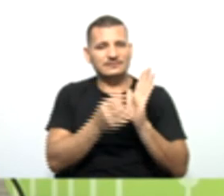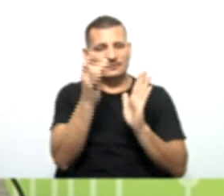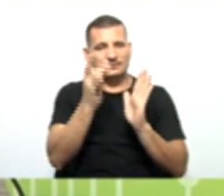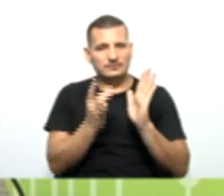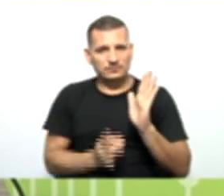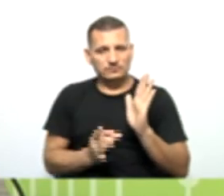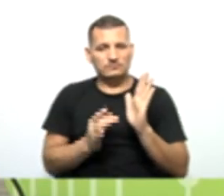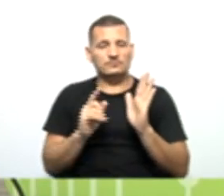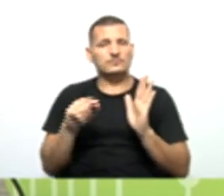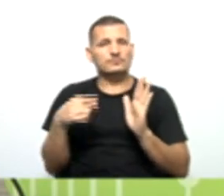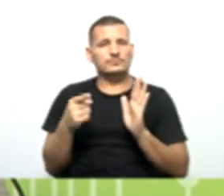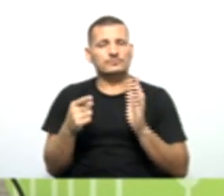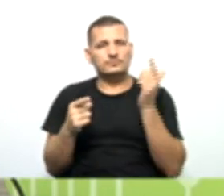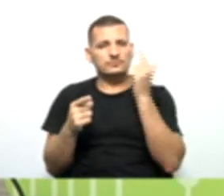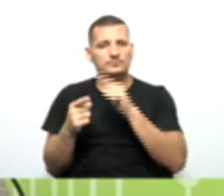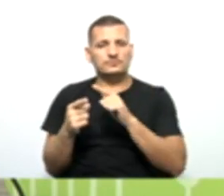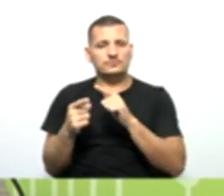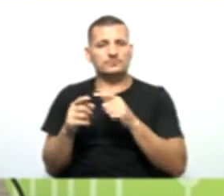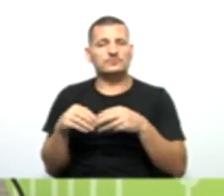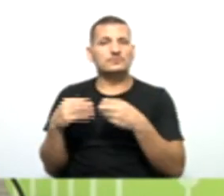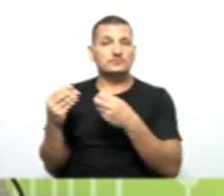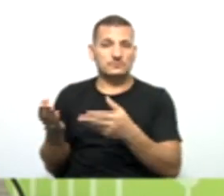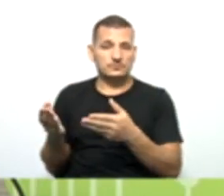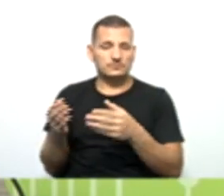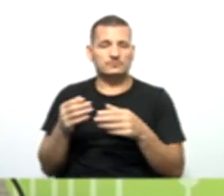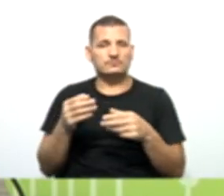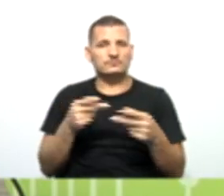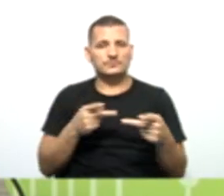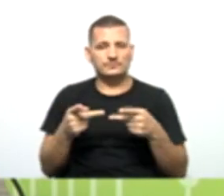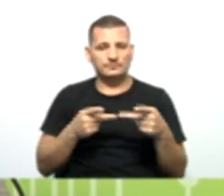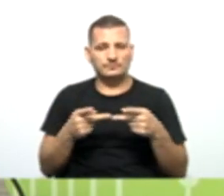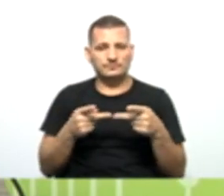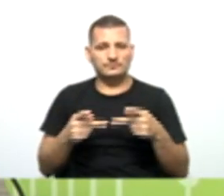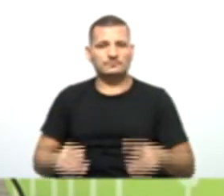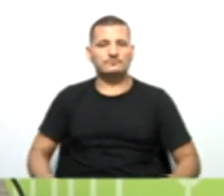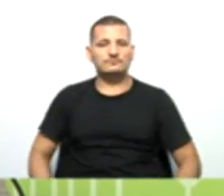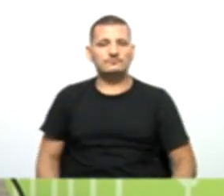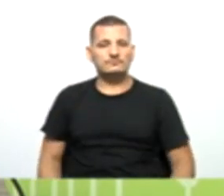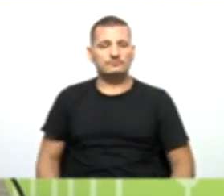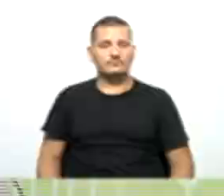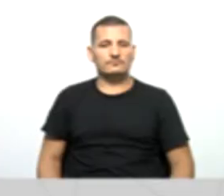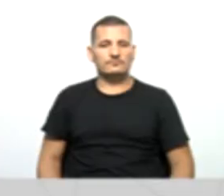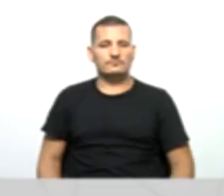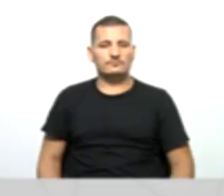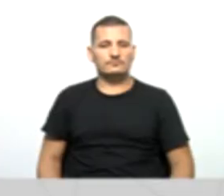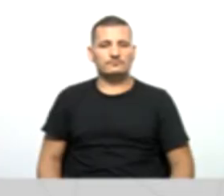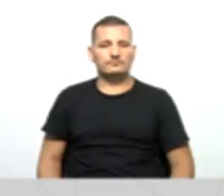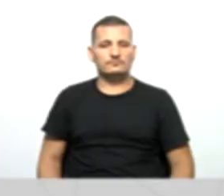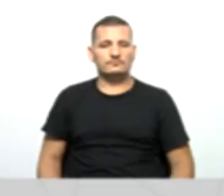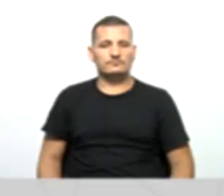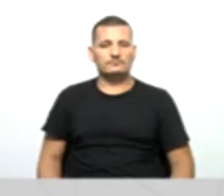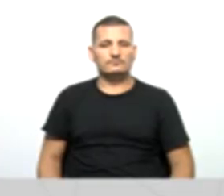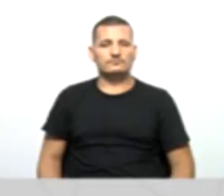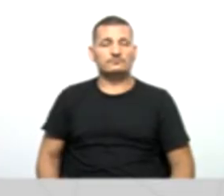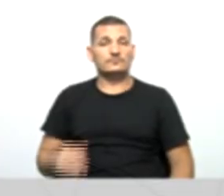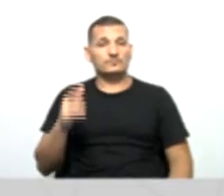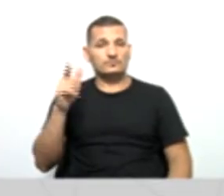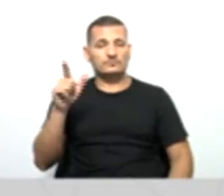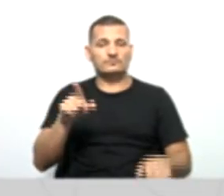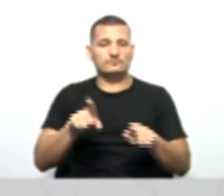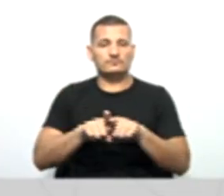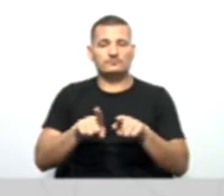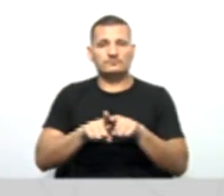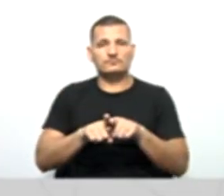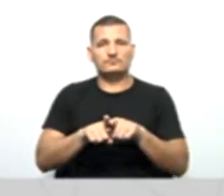fim, alcançar as entregas do nosso projeto, a entrega final do nosso projeto. A outra atividade que a gente tem que